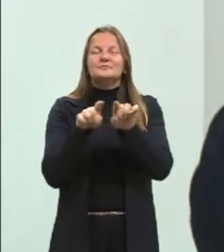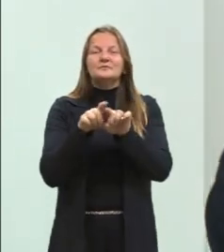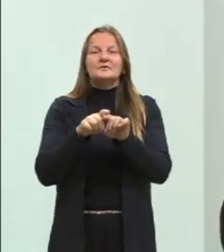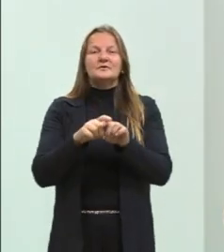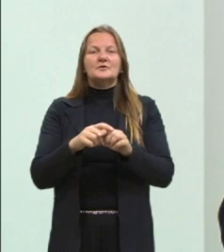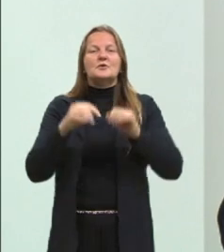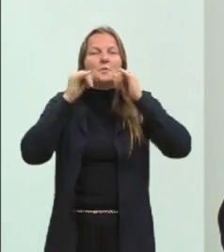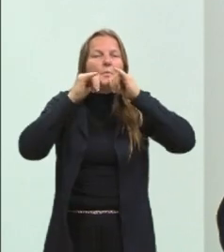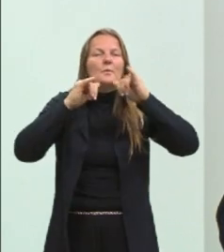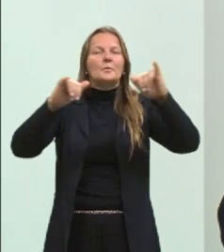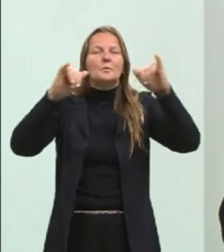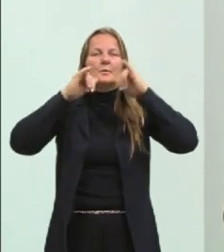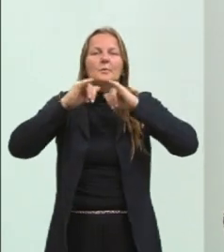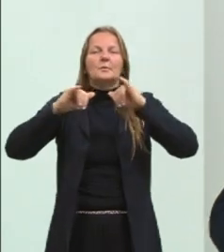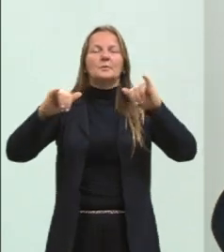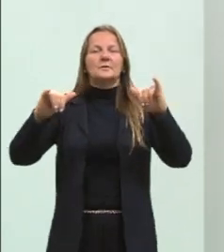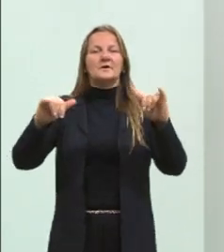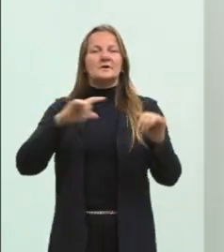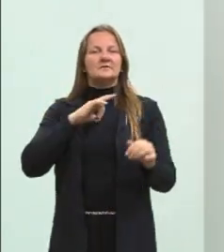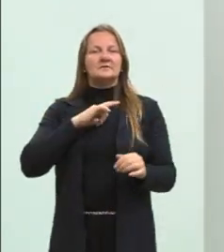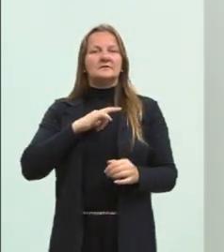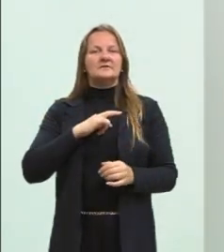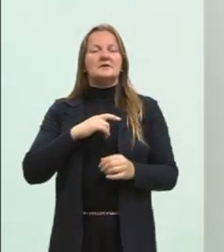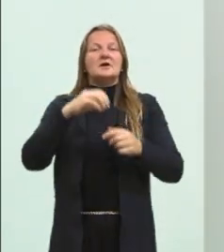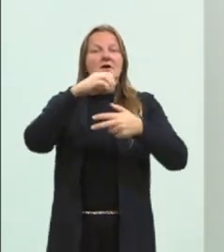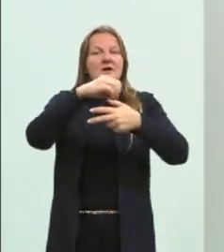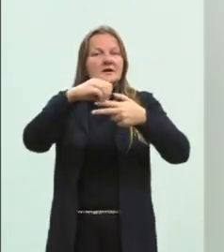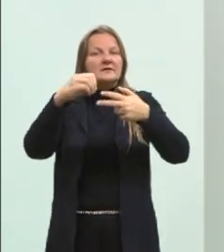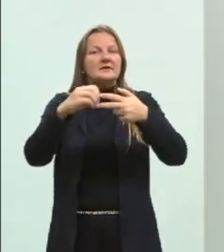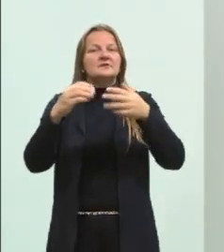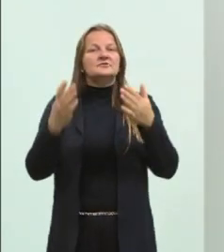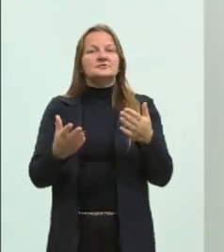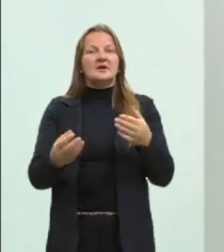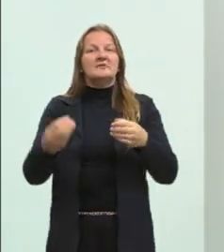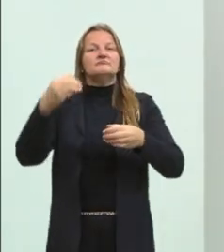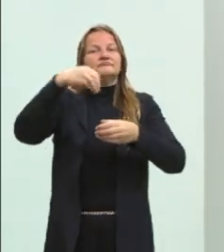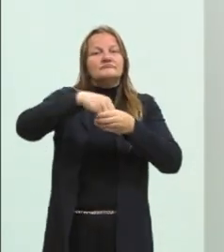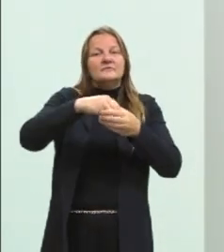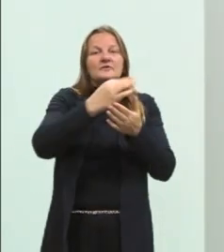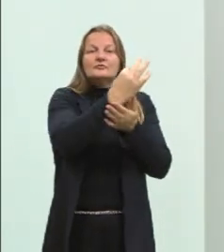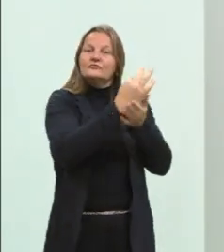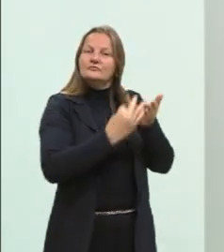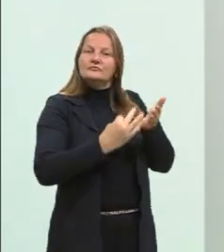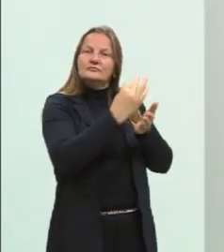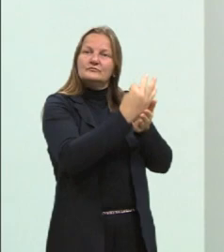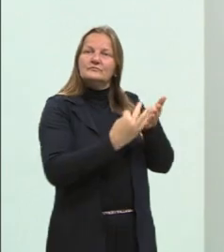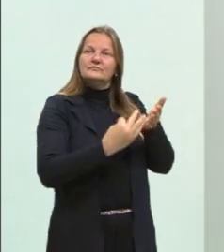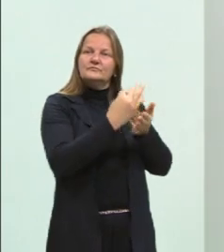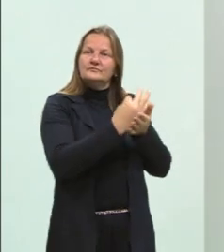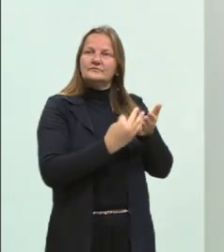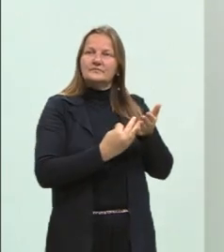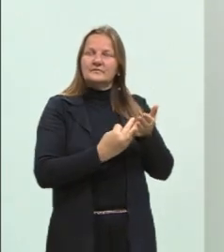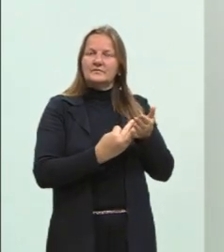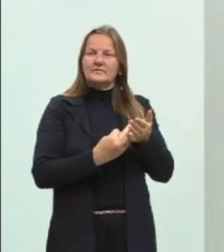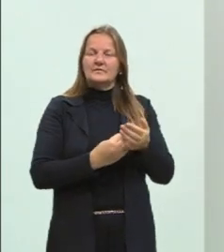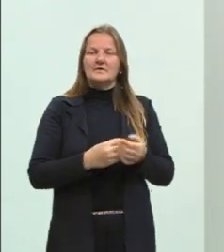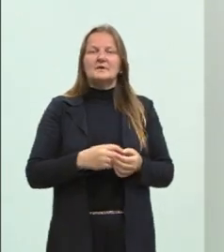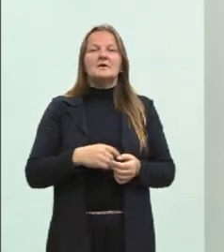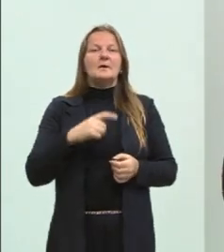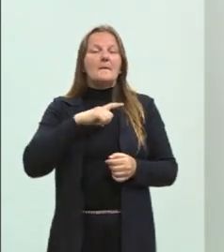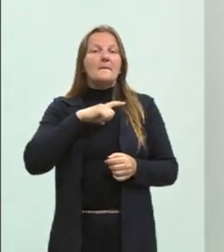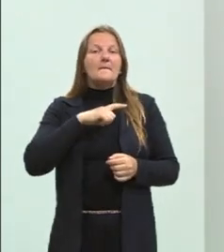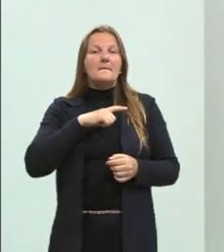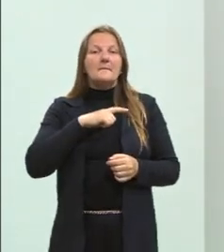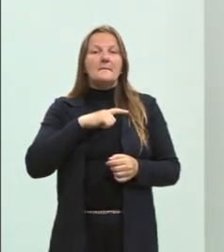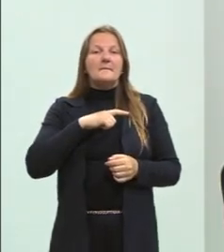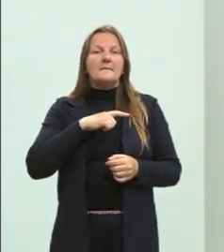na publicidade e o Enem já traz esse texto trazendo esses idiomas